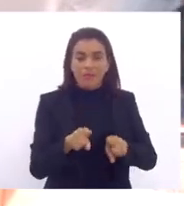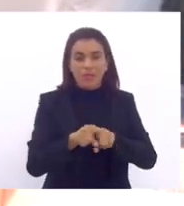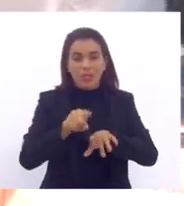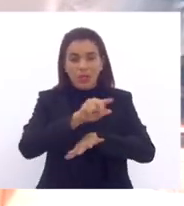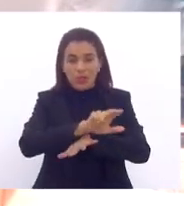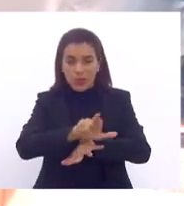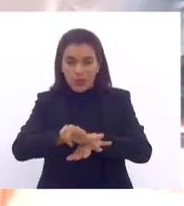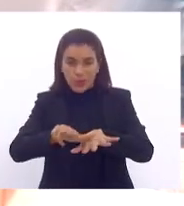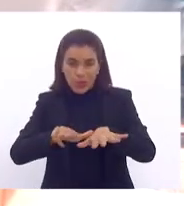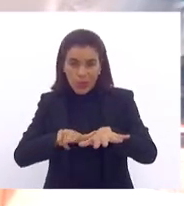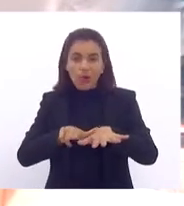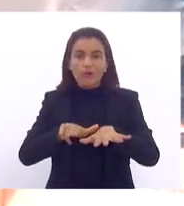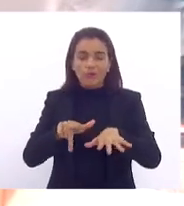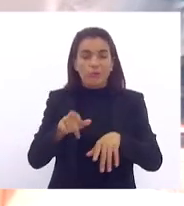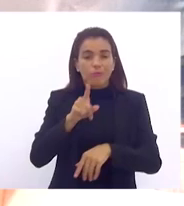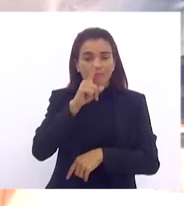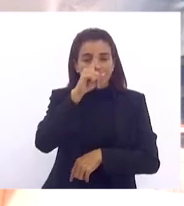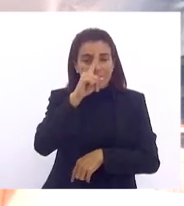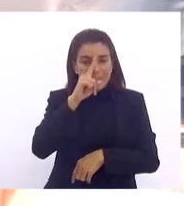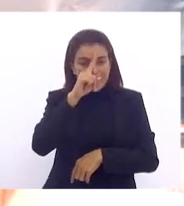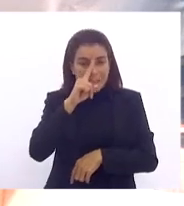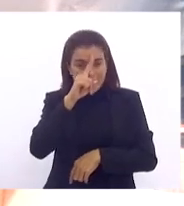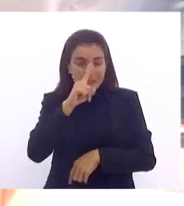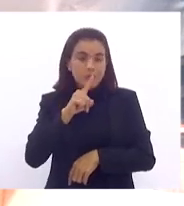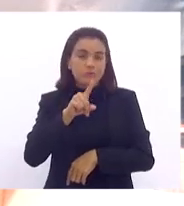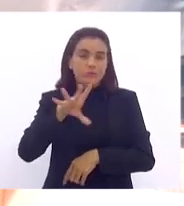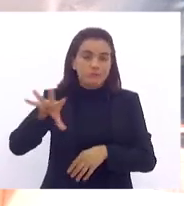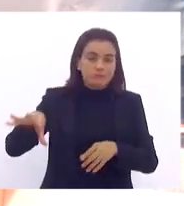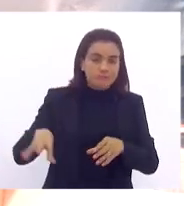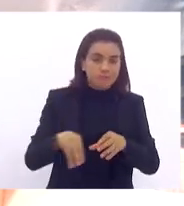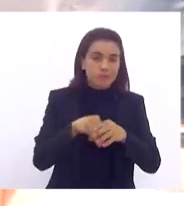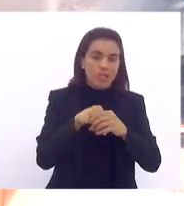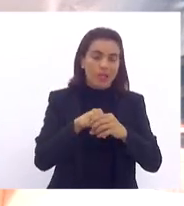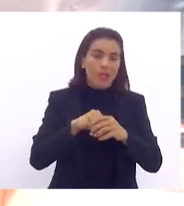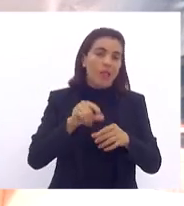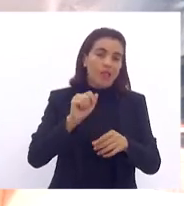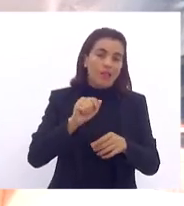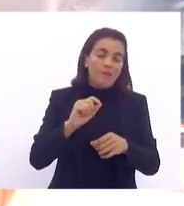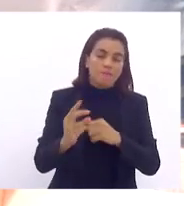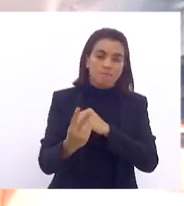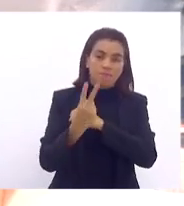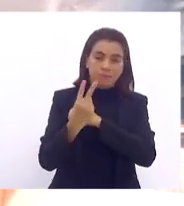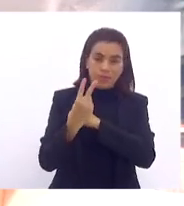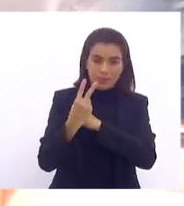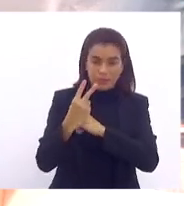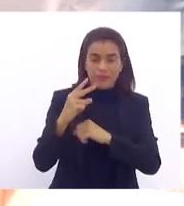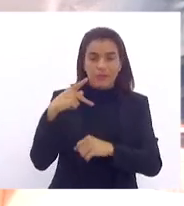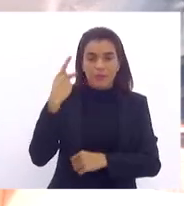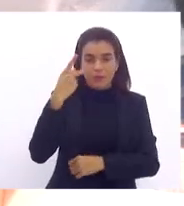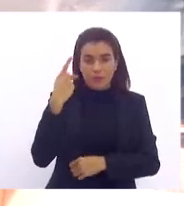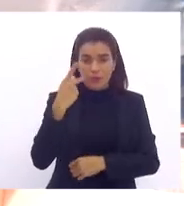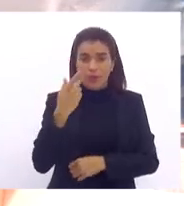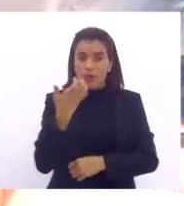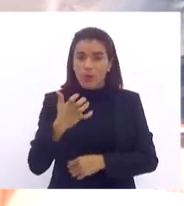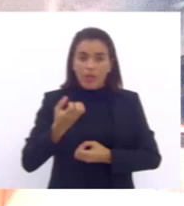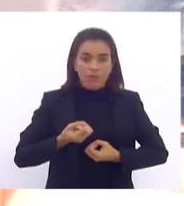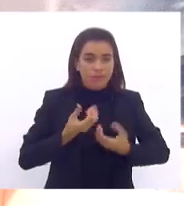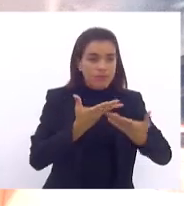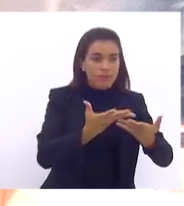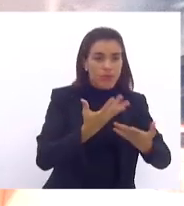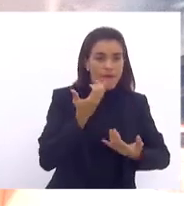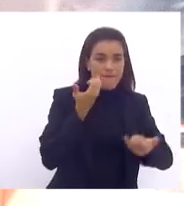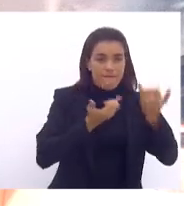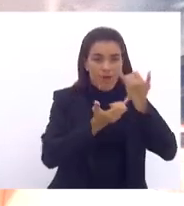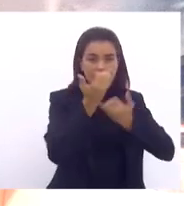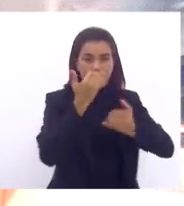a esse fim sobre o risco de colocar essa importante imunidade dos parlamentares que imunidade de não testemunhar de não prestar informações sobre os fatos